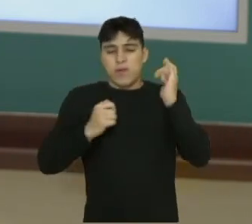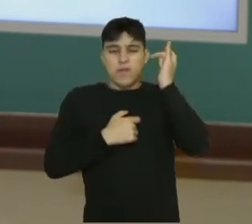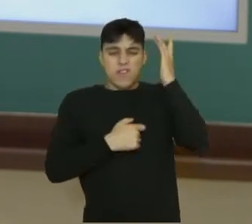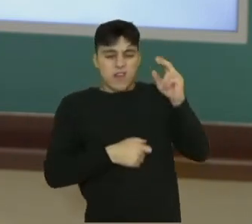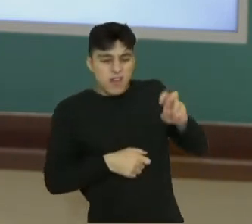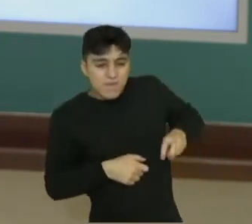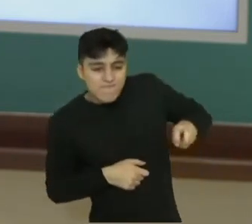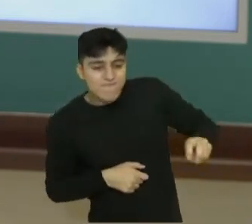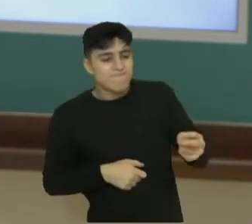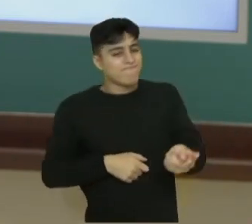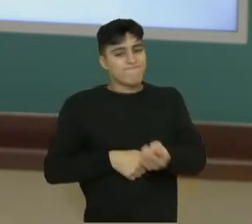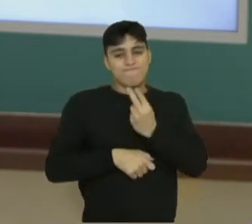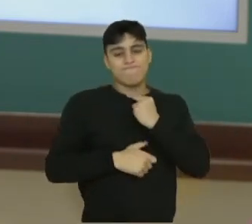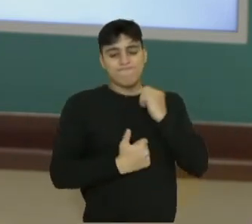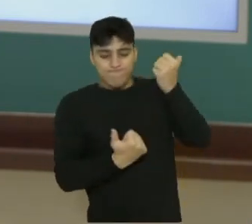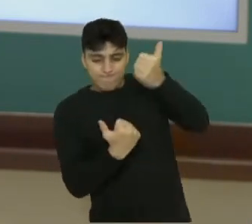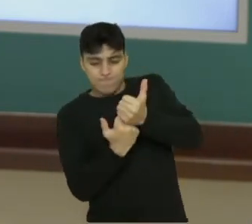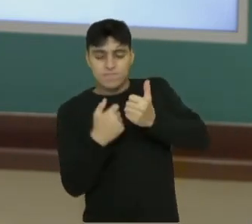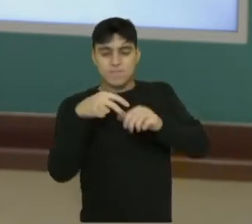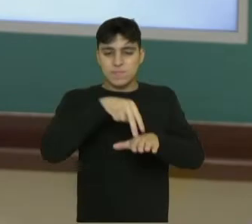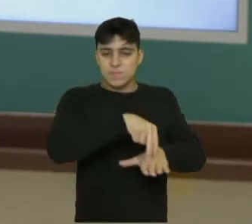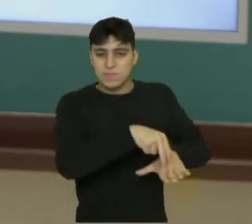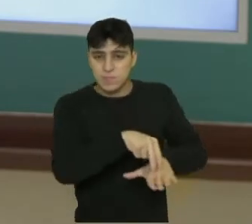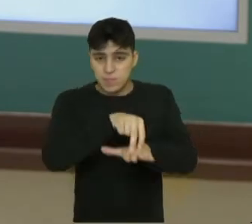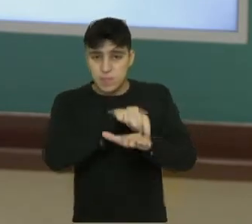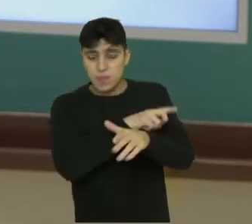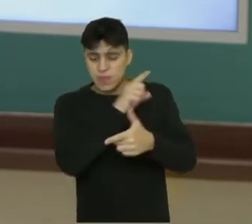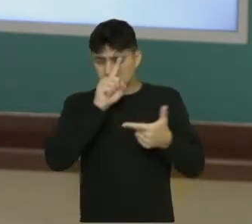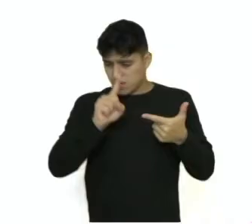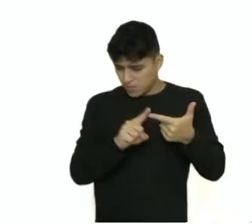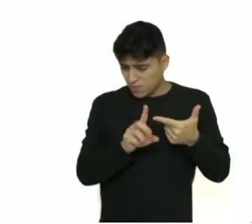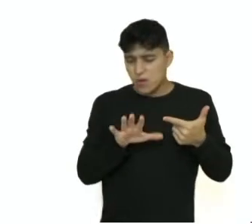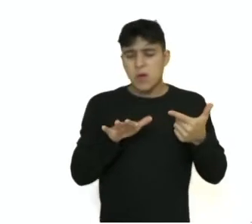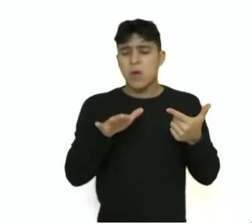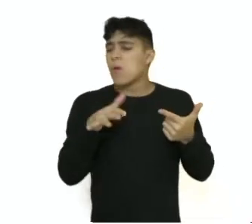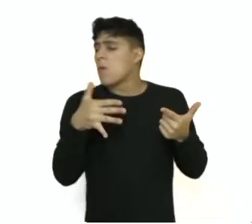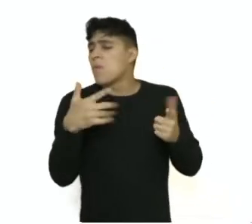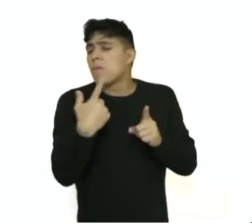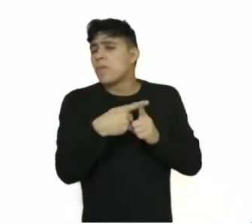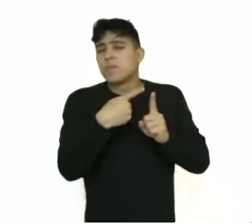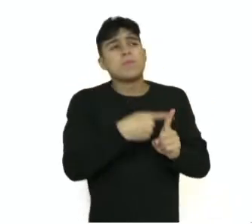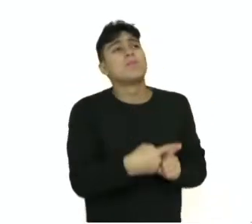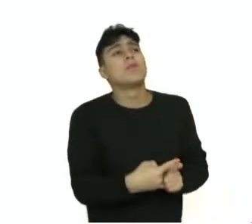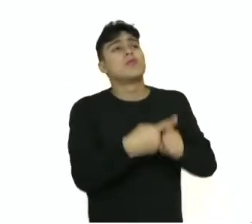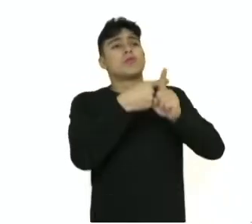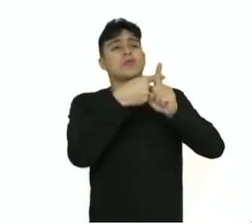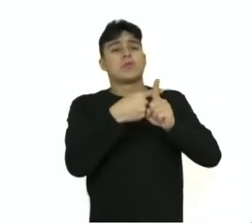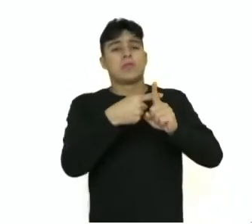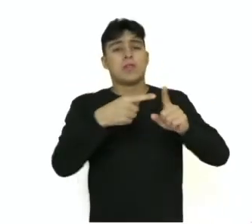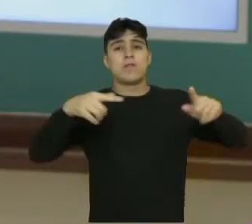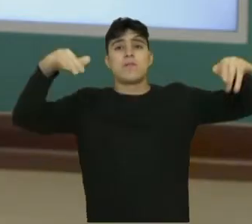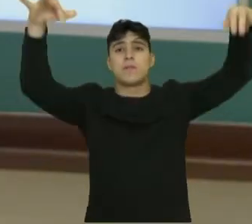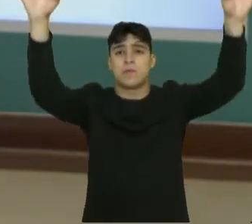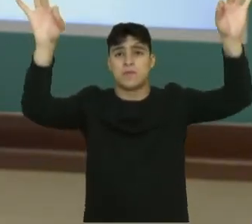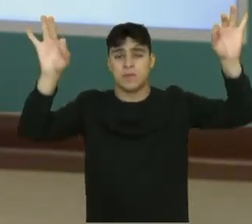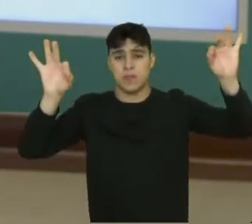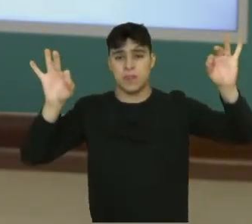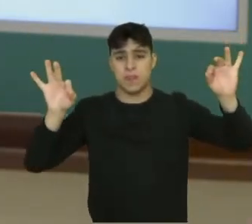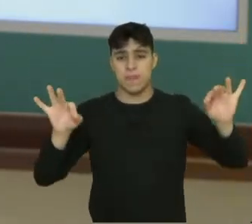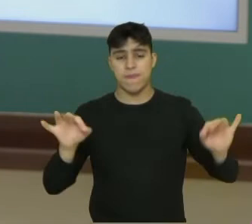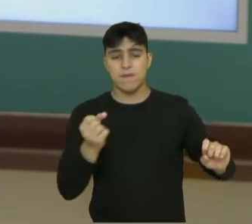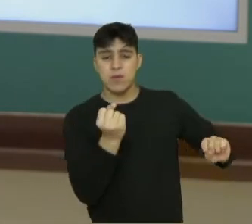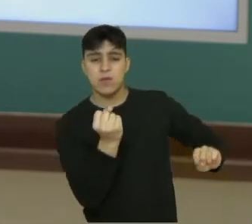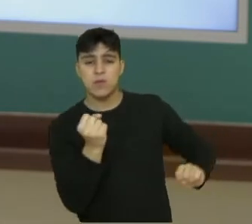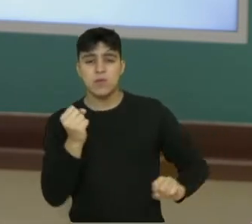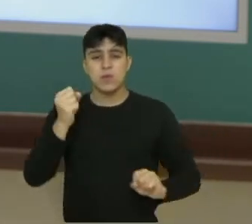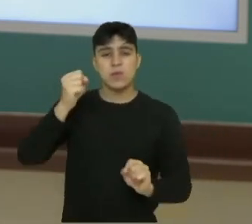fácil, certo? E aí vem a questão da segunda: qual a vantagem de colocar uma vela em uma jangada? Obviamente, você ficava ali na